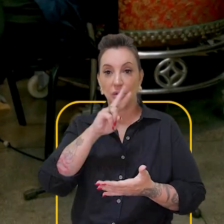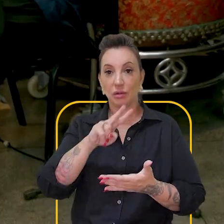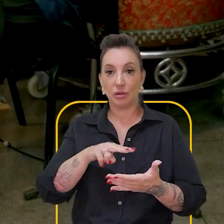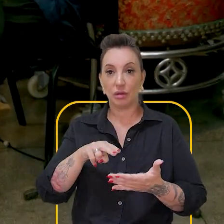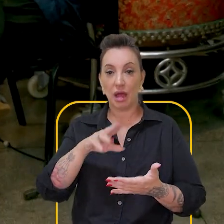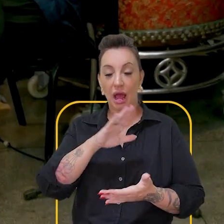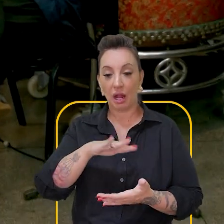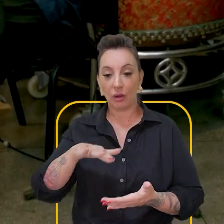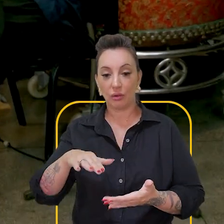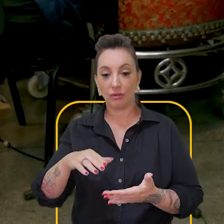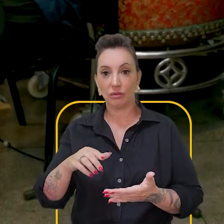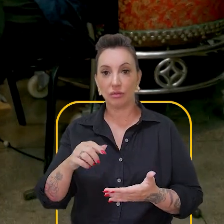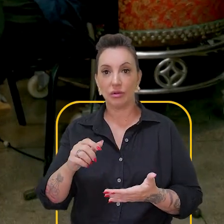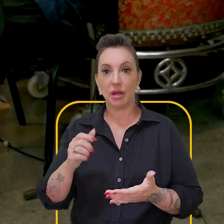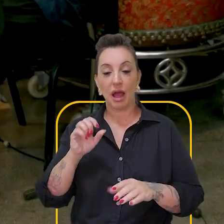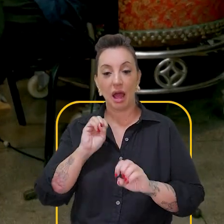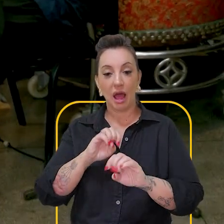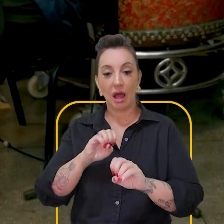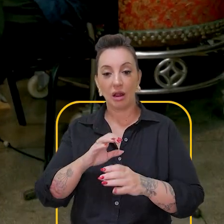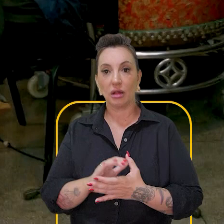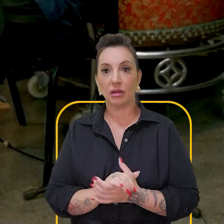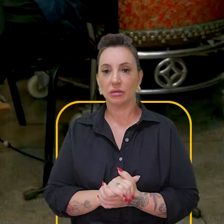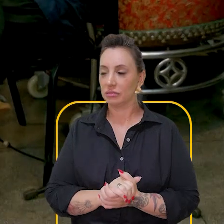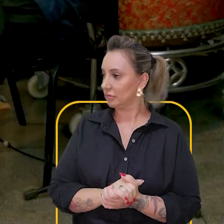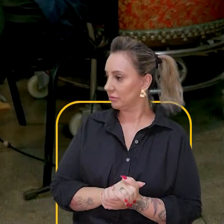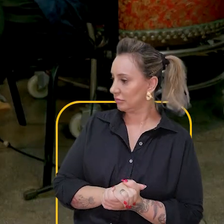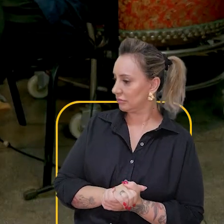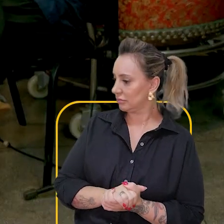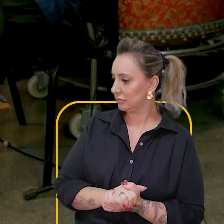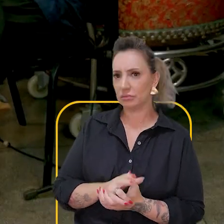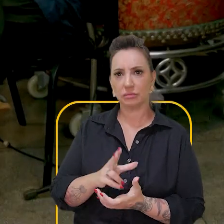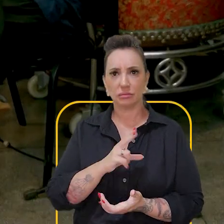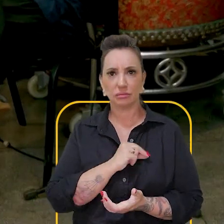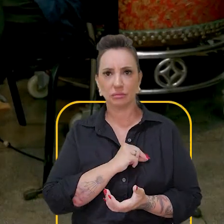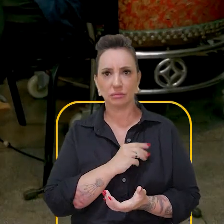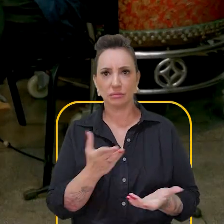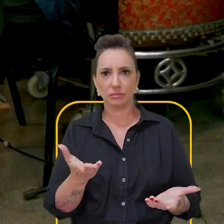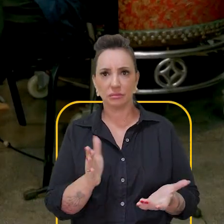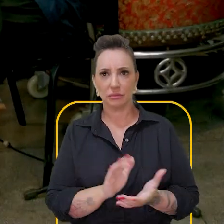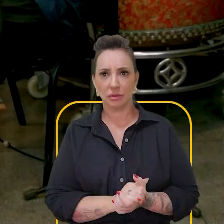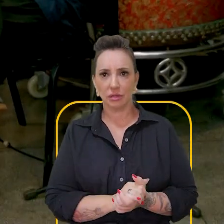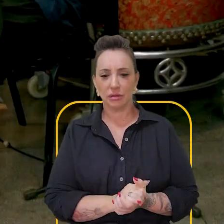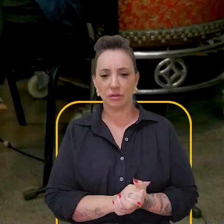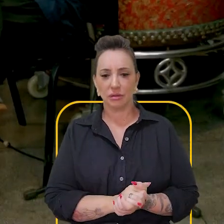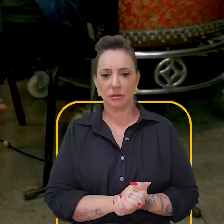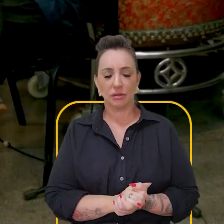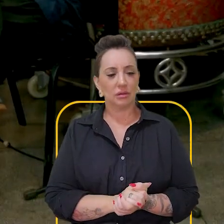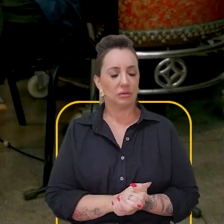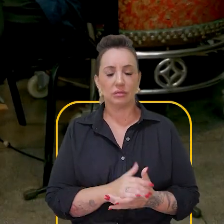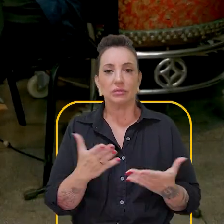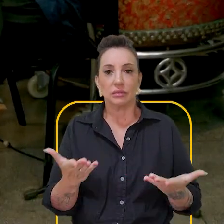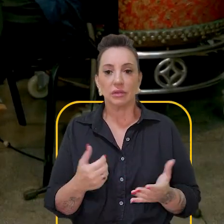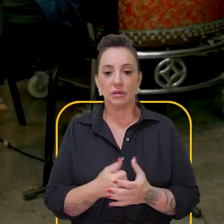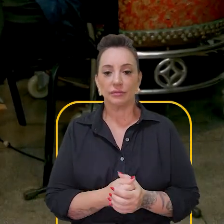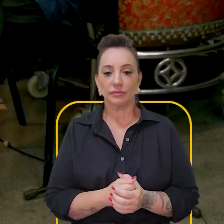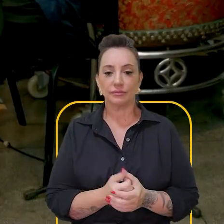pô Então vamos lá com a gente vamos treinar sábado vamos lá você já faz inscrição falei beleza e eu sou